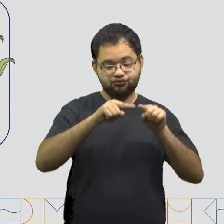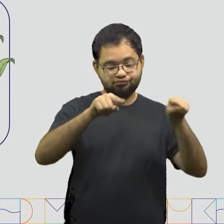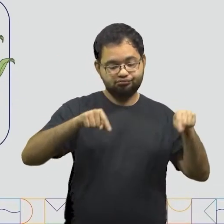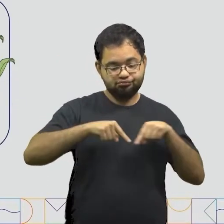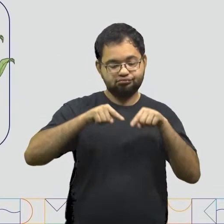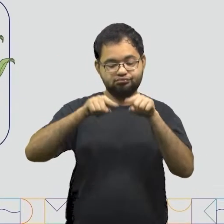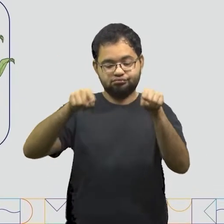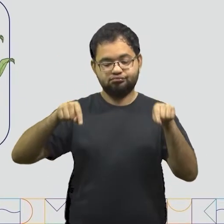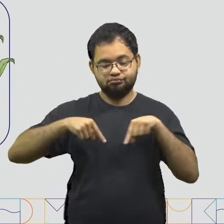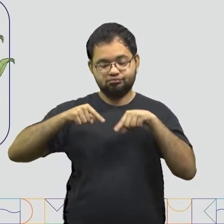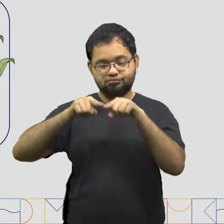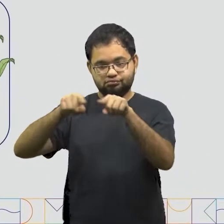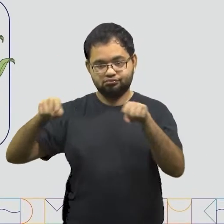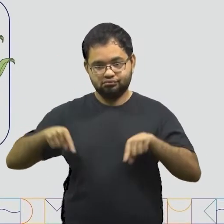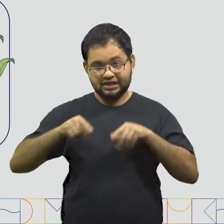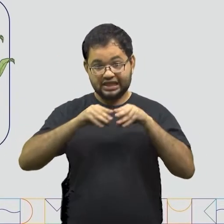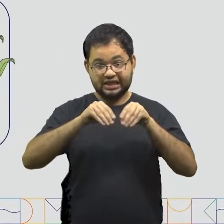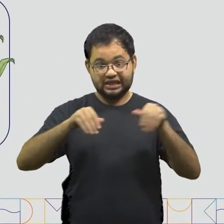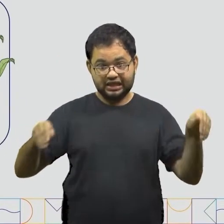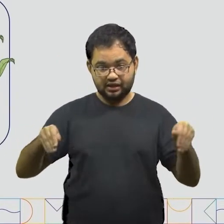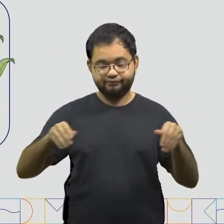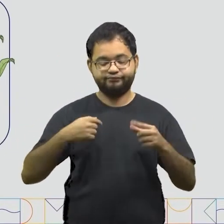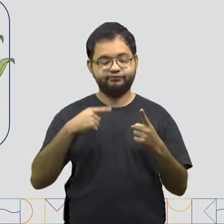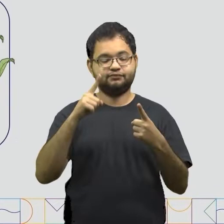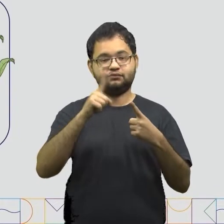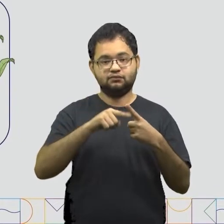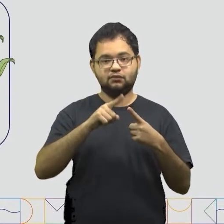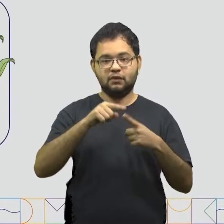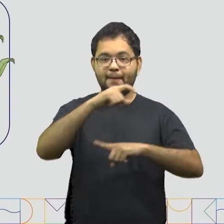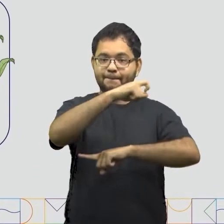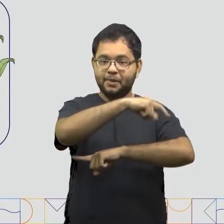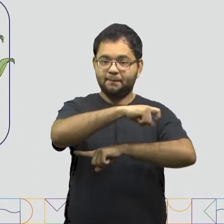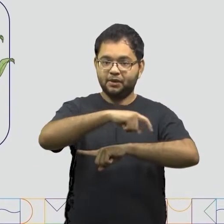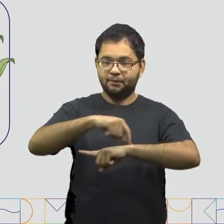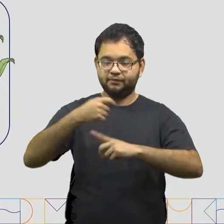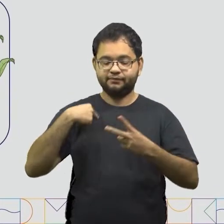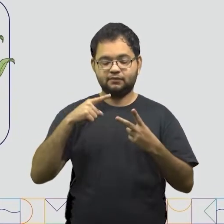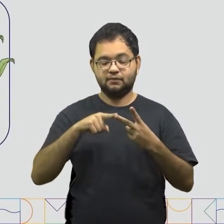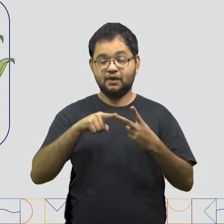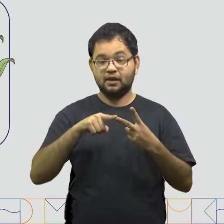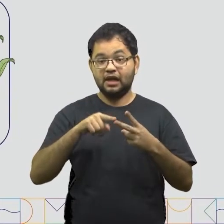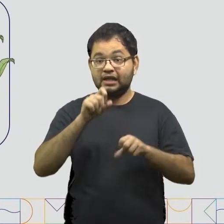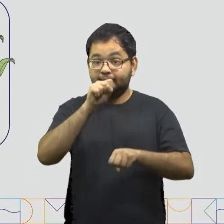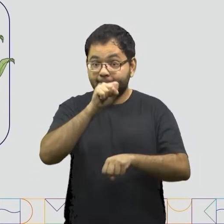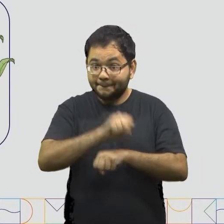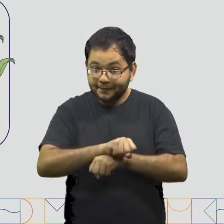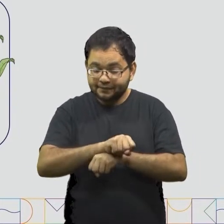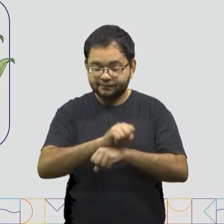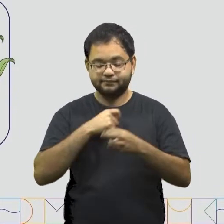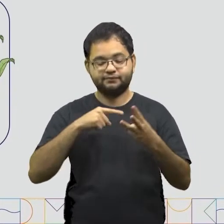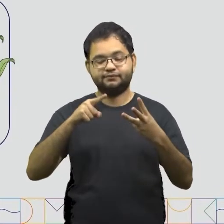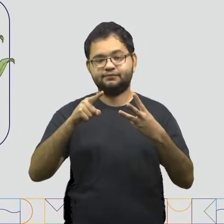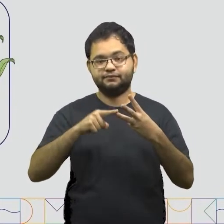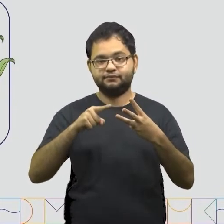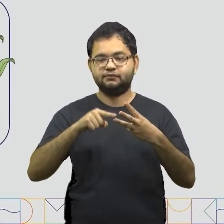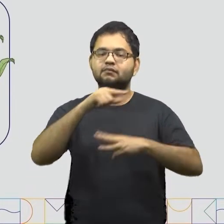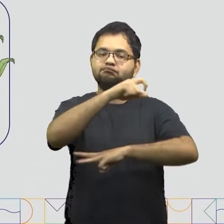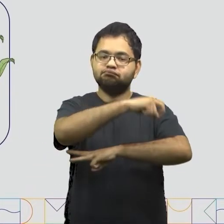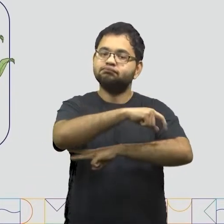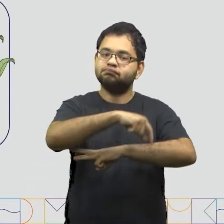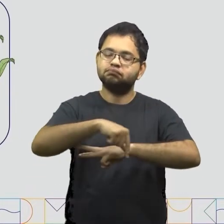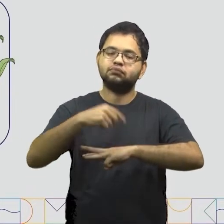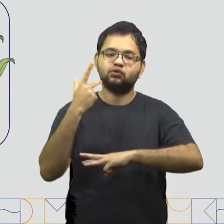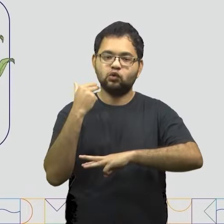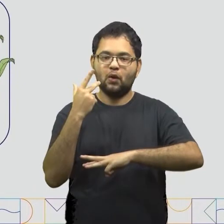era usado para o trigo um outro trabalhado para o milho Enquanto o outro estava em repouso ou seja não era utilizado o